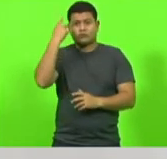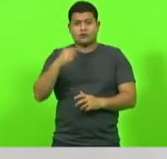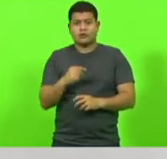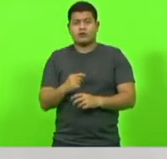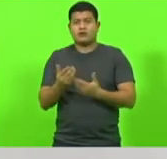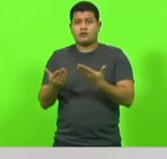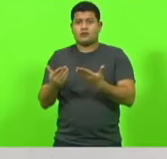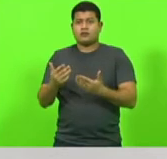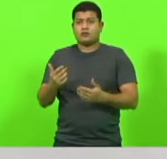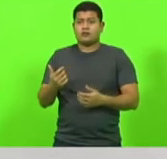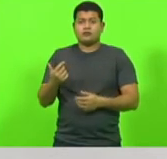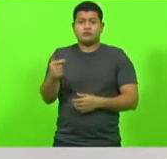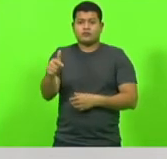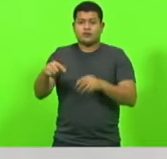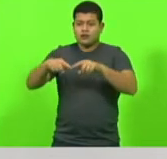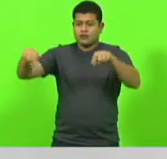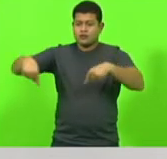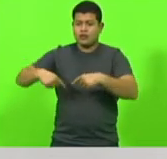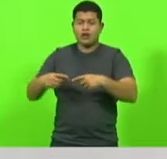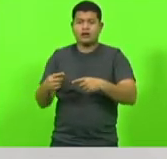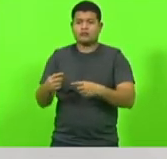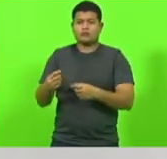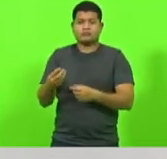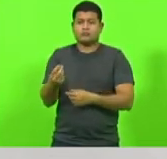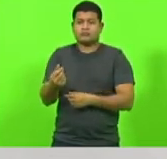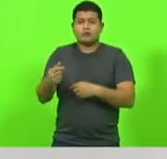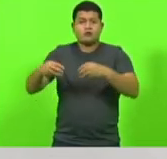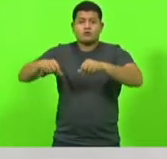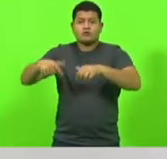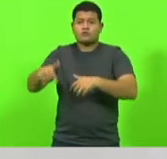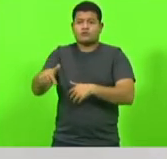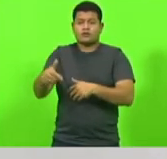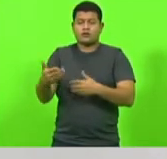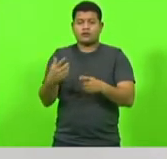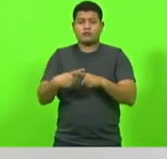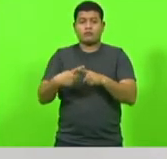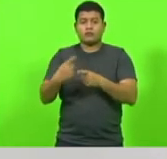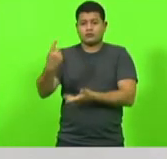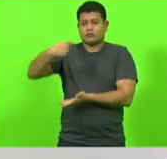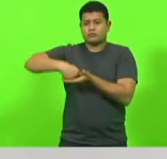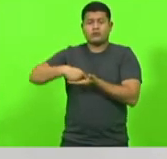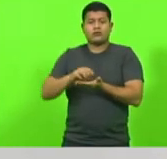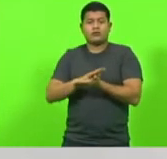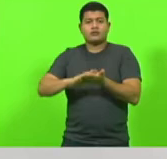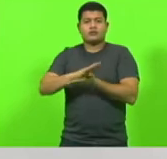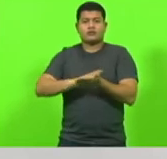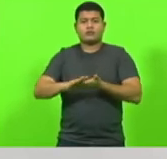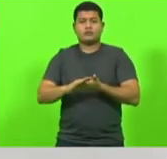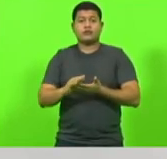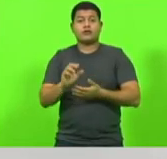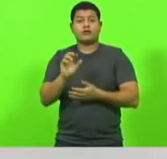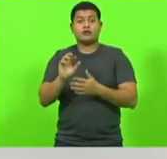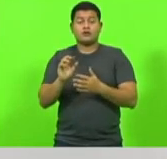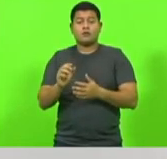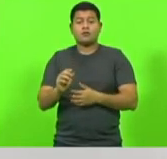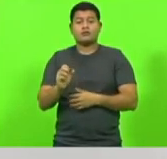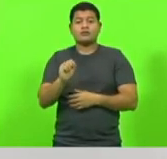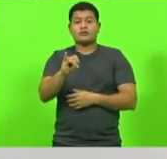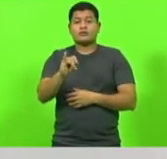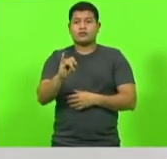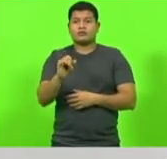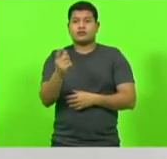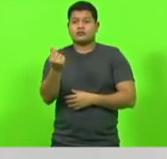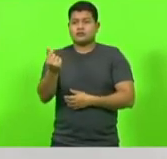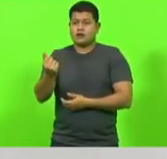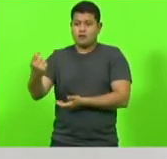a posse, sem a indenização. E quando são indenizadas no final da sua vida. Eu peço mais um